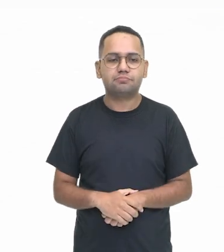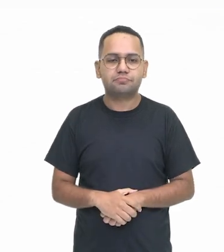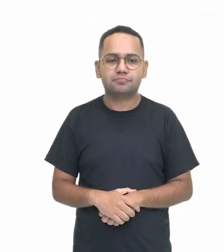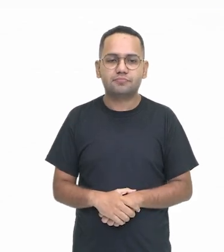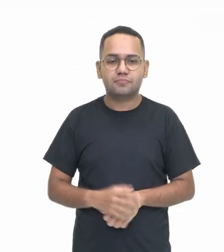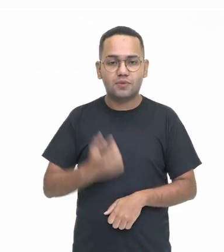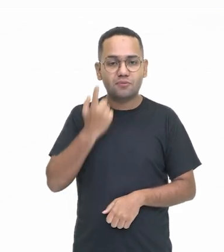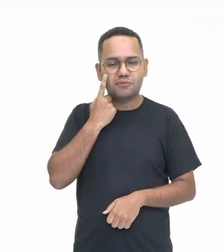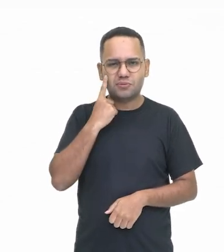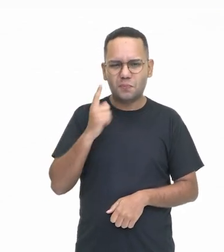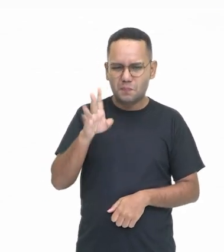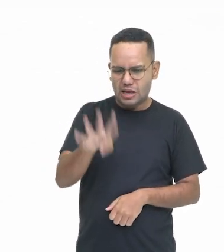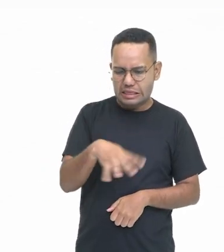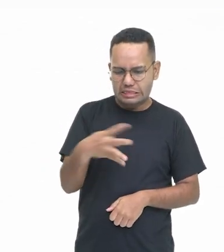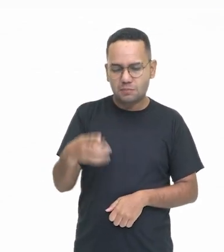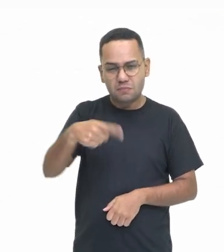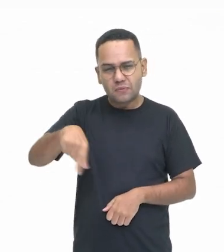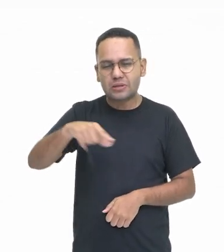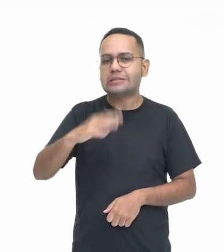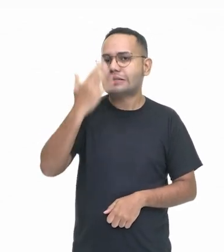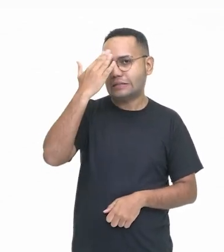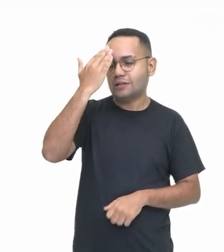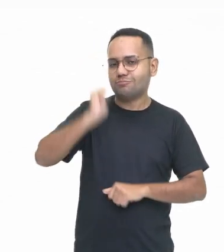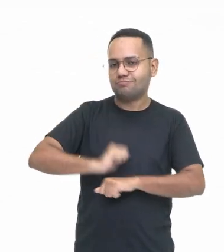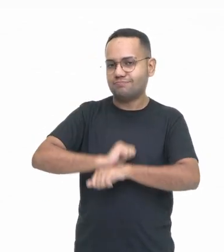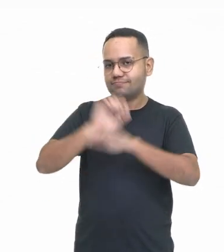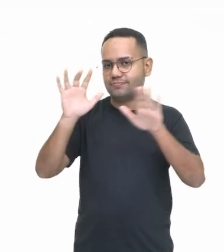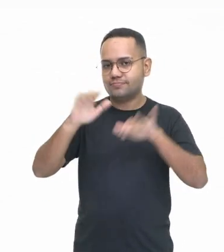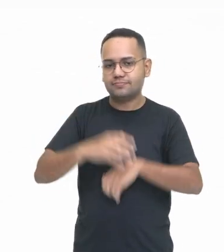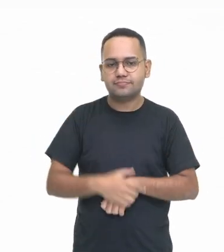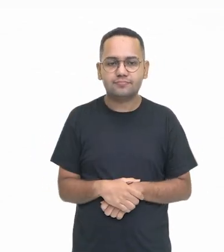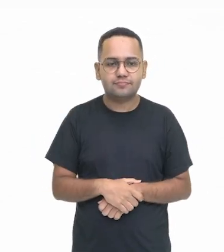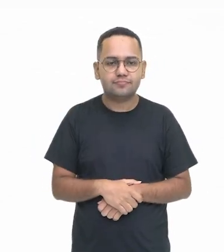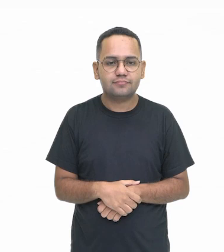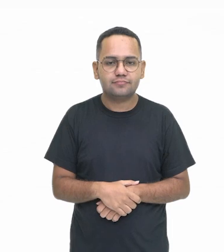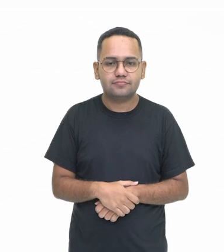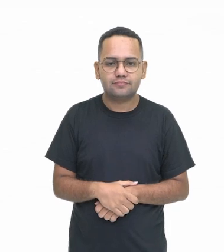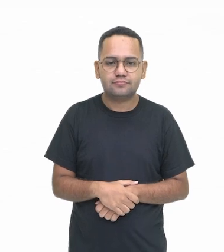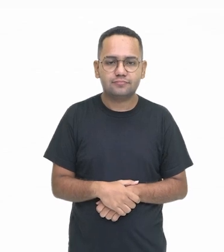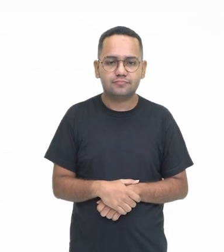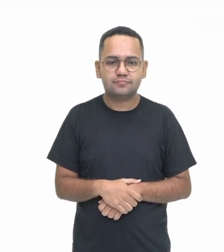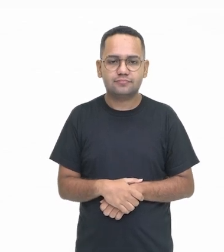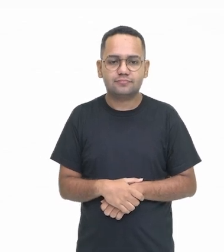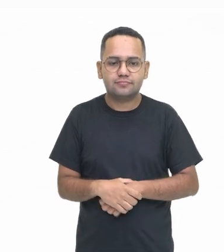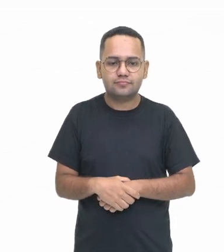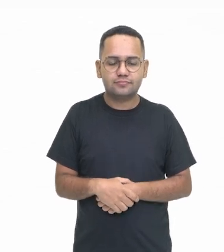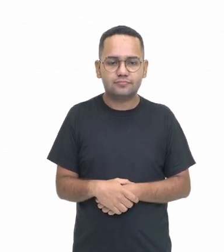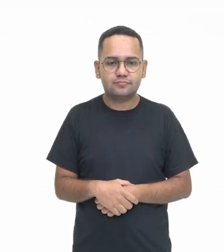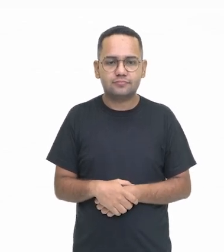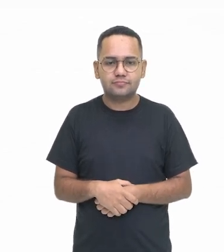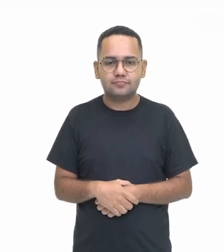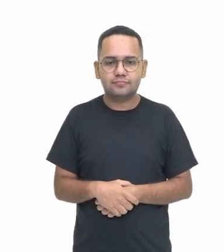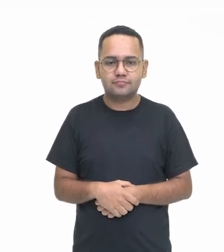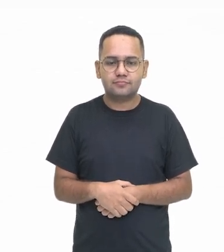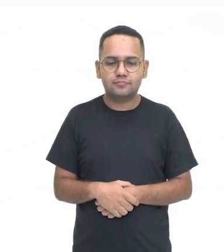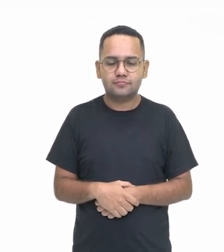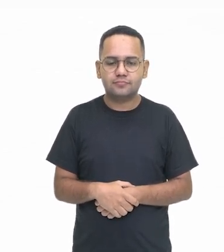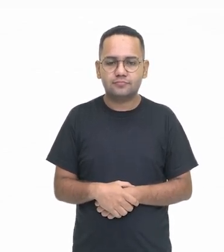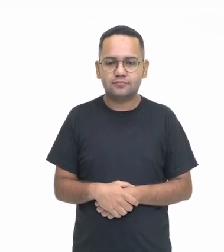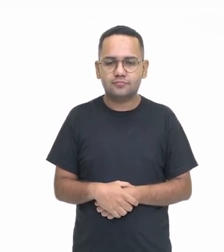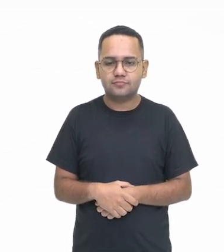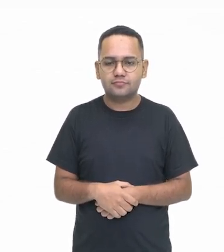Montei uma tabelinha para ajudar a gente aqui, ó. Olha só. À esquerda, né, dessa tabela, nós temos